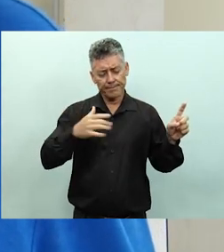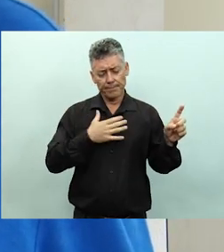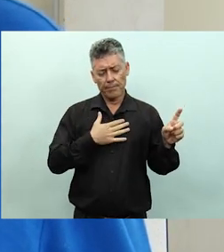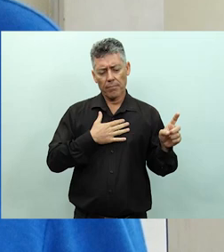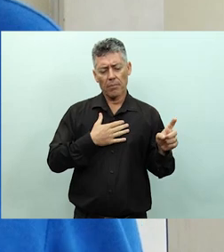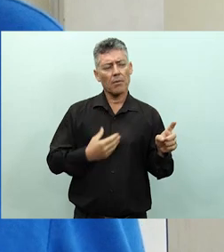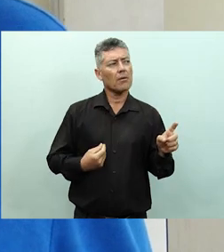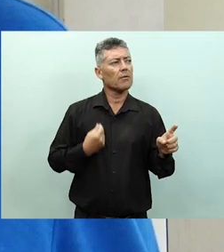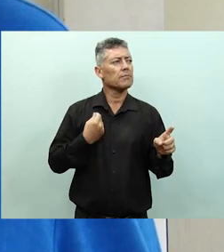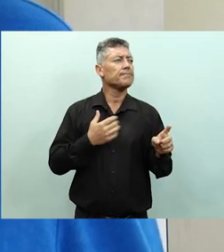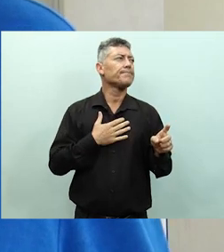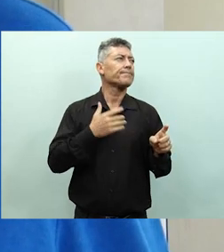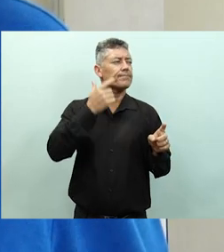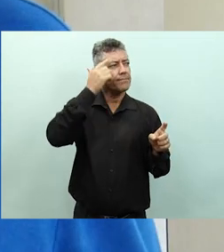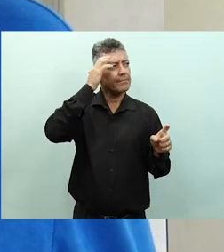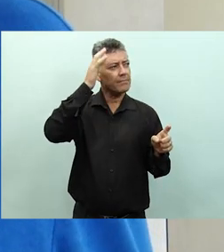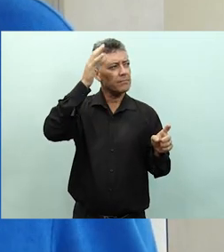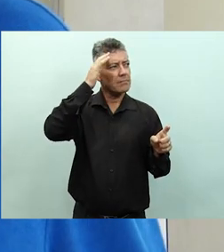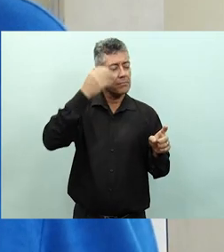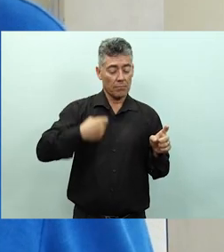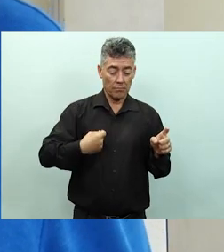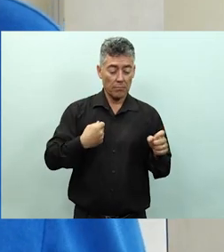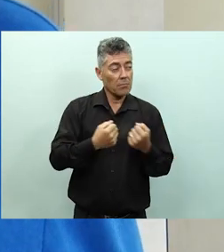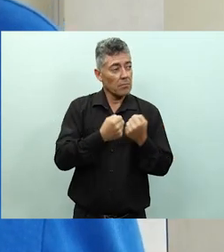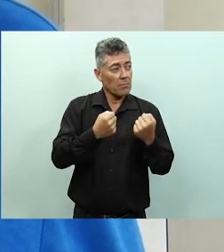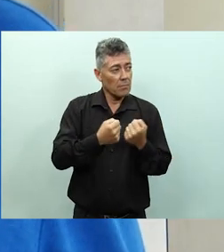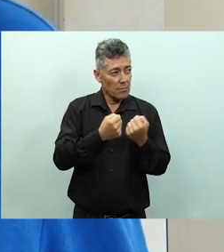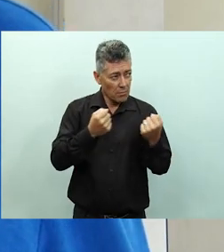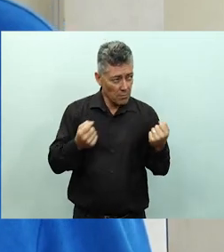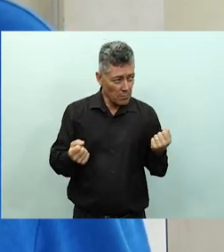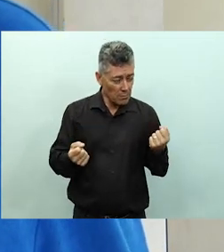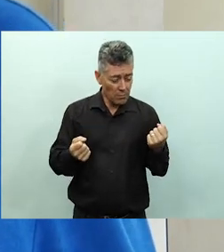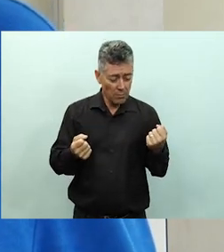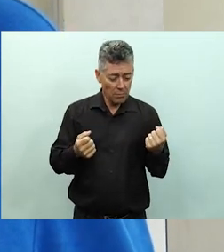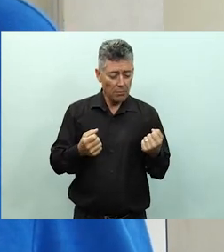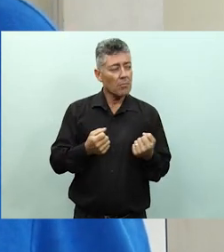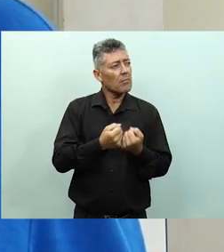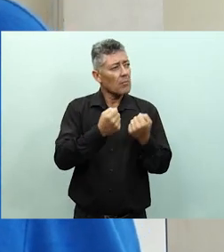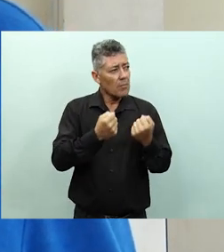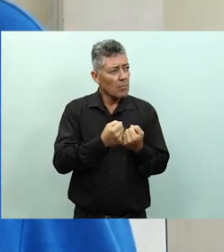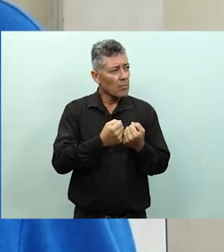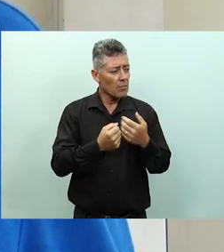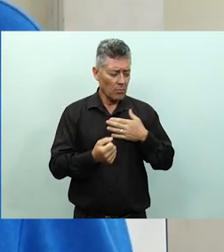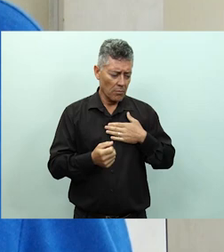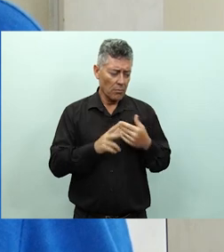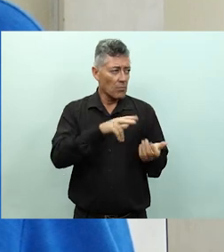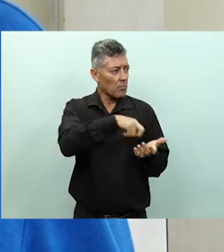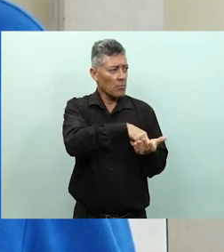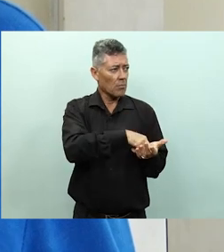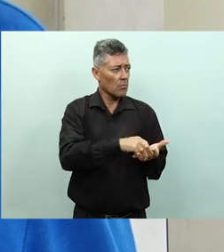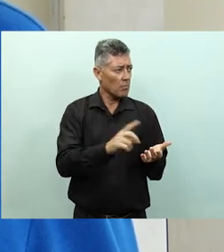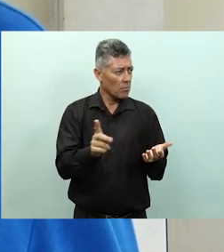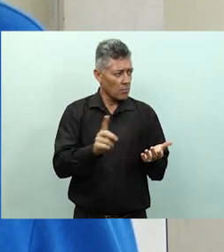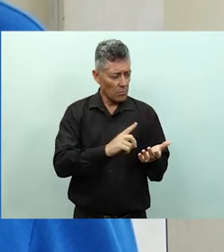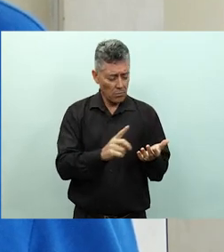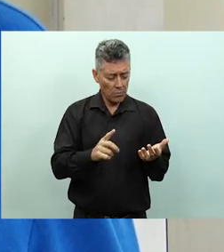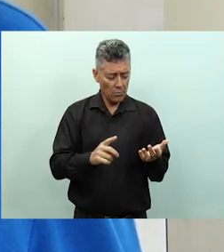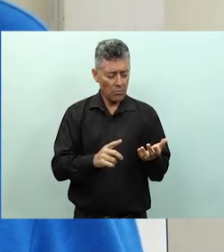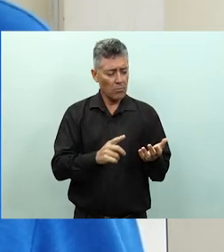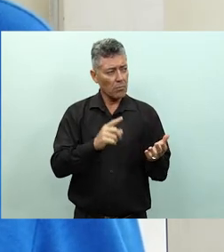guardo essa frase comigo pro resto da vida. A minha vida não é uma luta, mas minha luta não é um